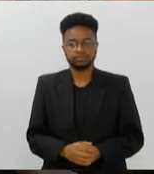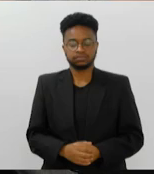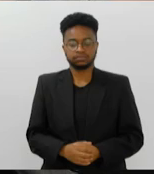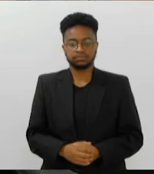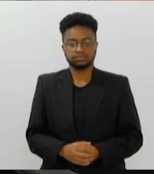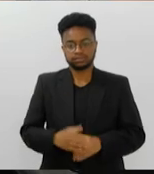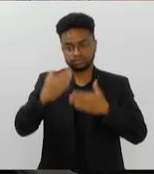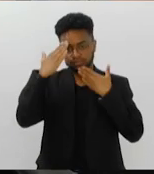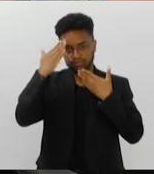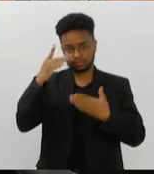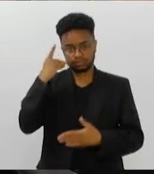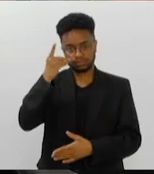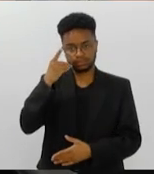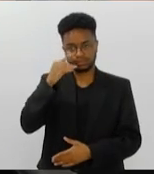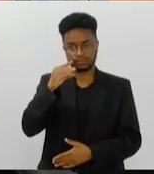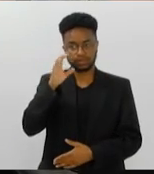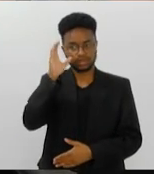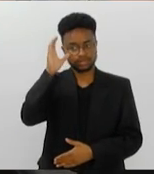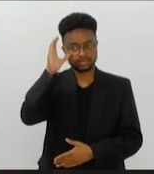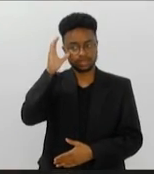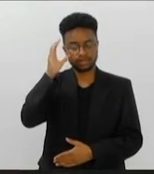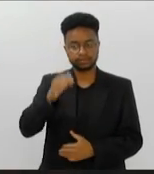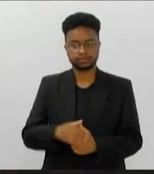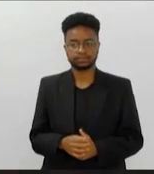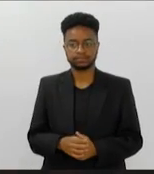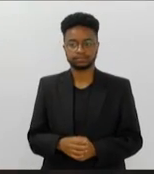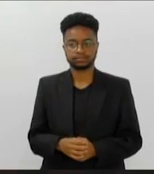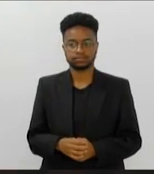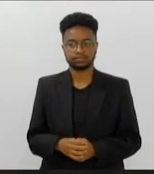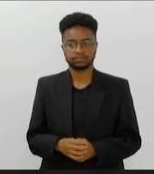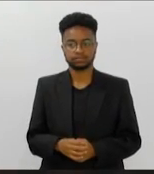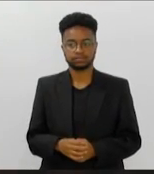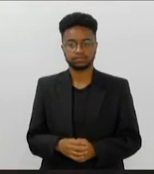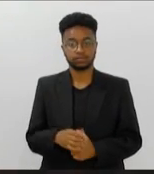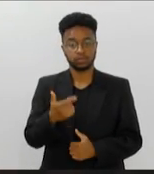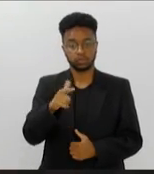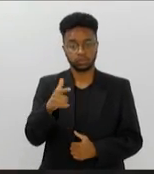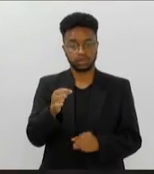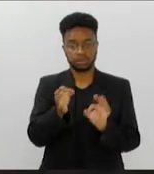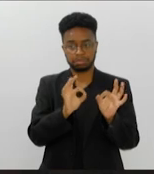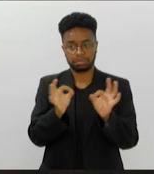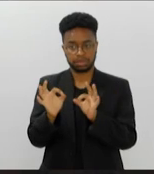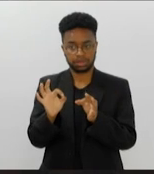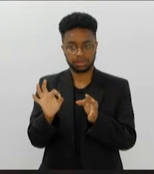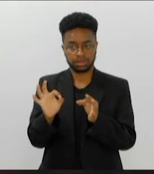Muito obrigado, deputada Célia Jordão. E não havendo